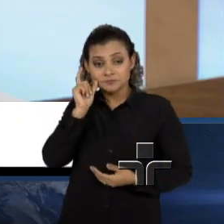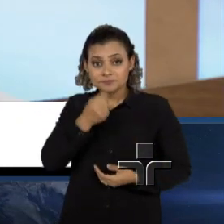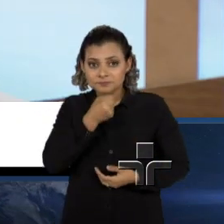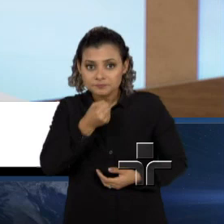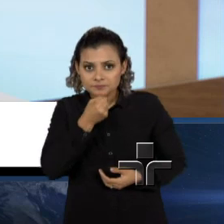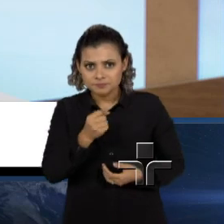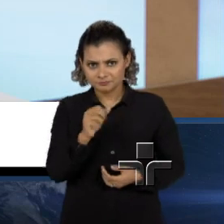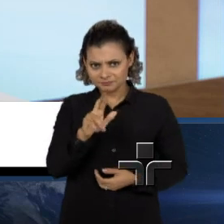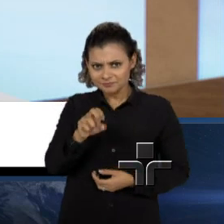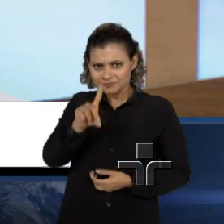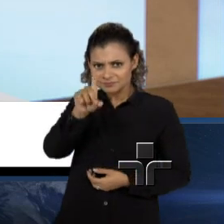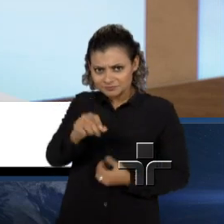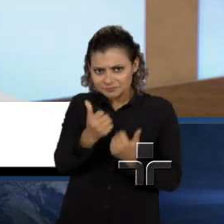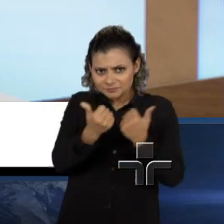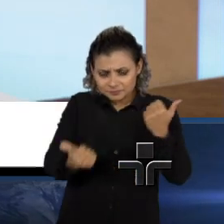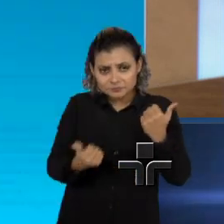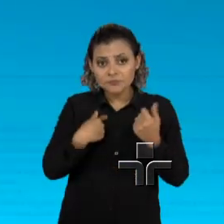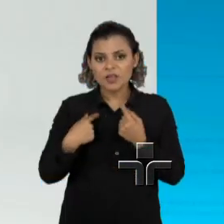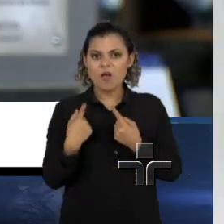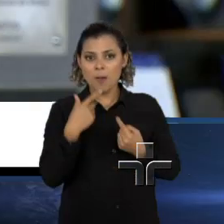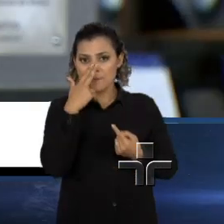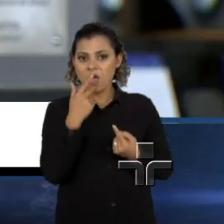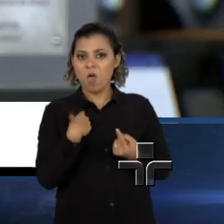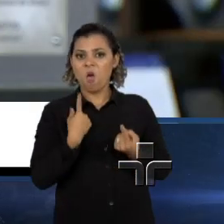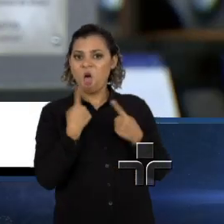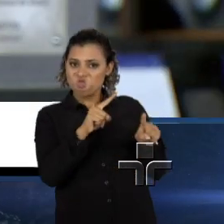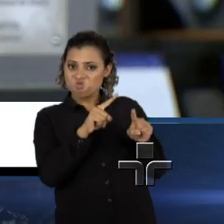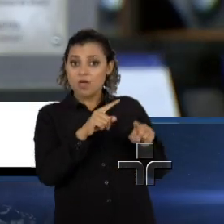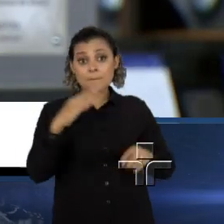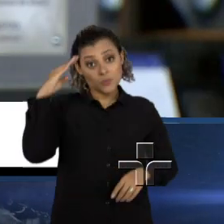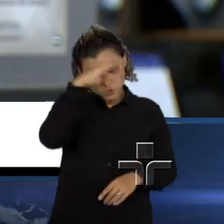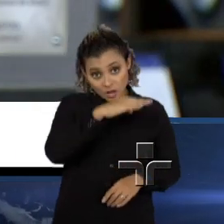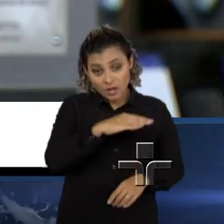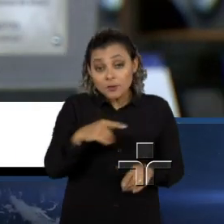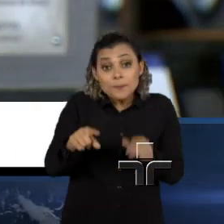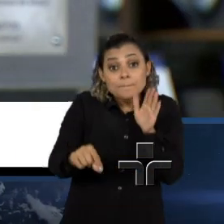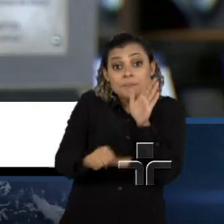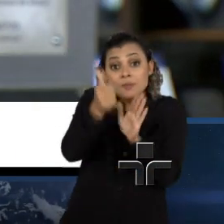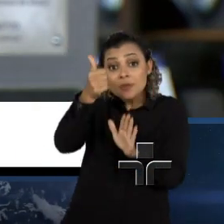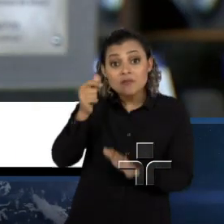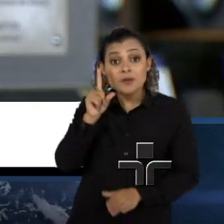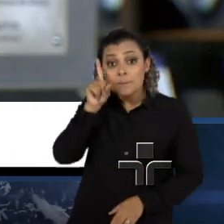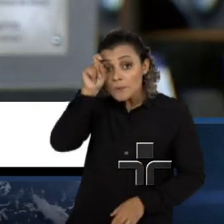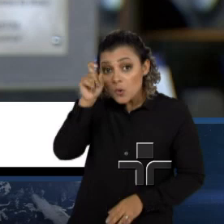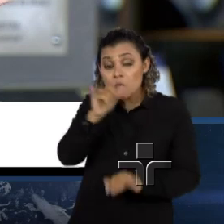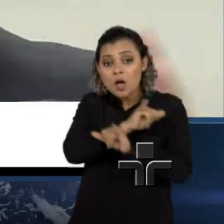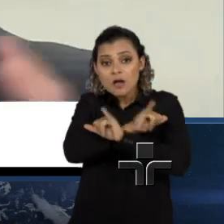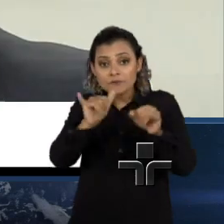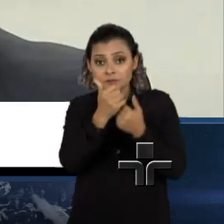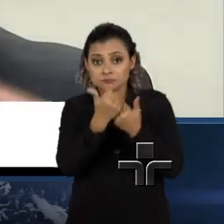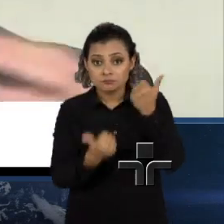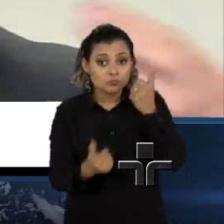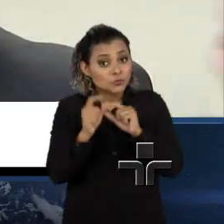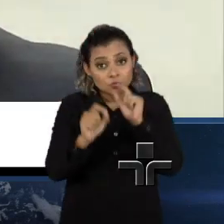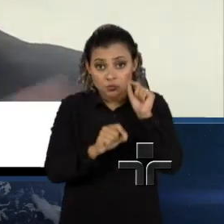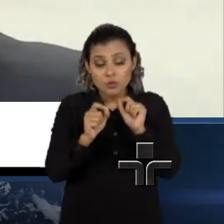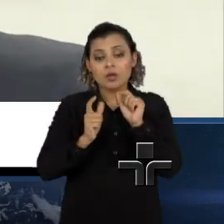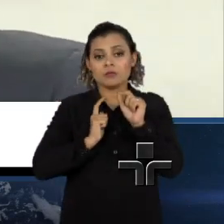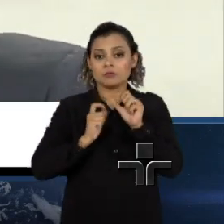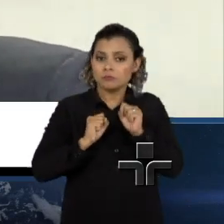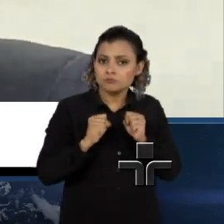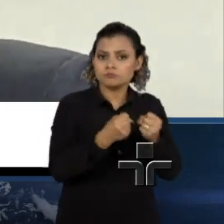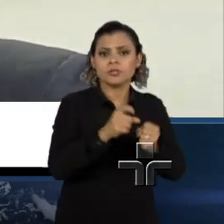Ricardo Salles contrariou Bolsonaro. Pela primeira vez, ministro da Justiça, Sérgio Moro, sai em defesa